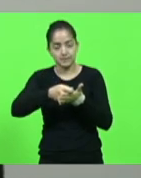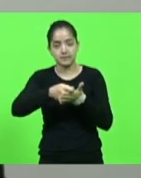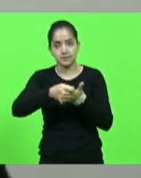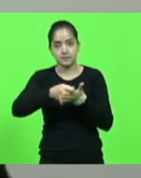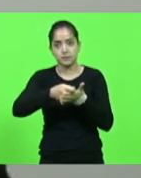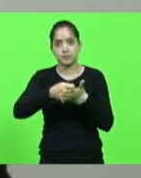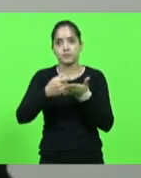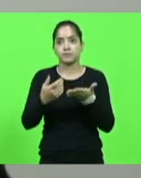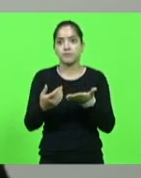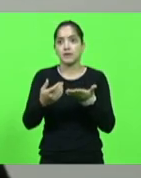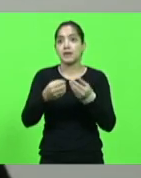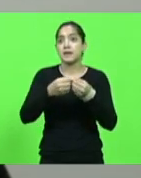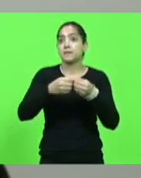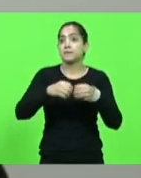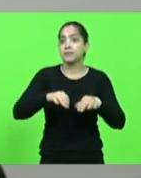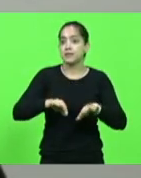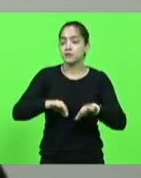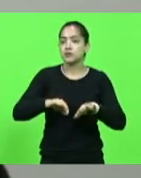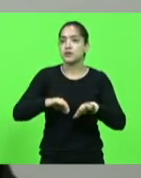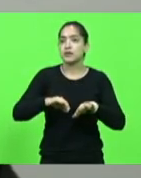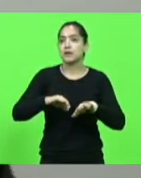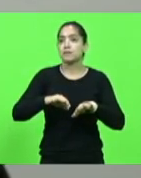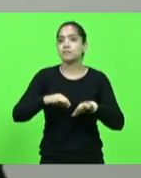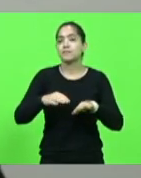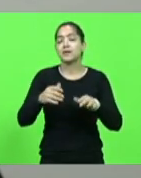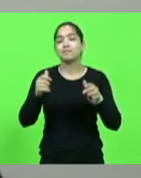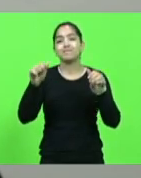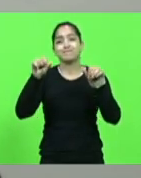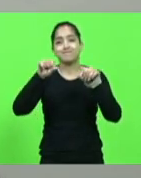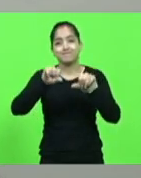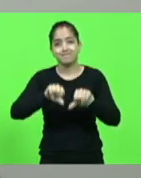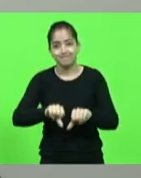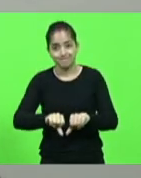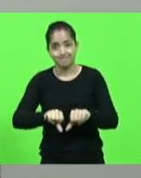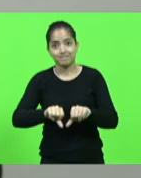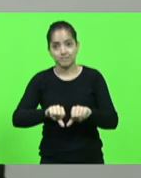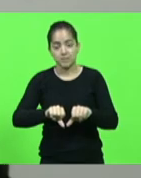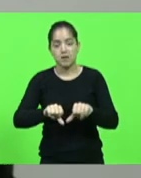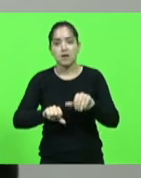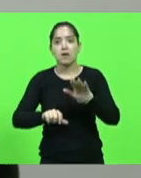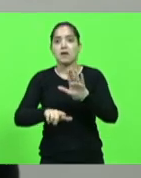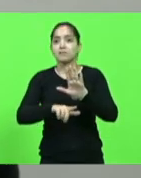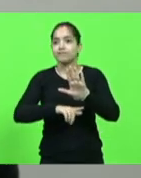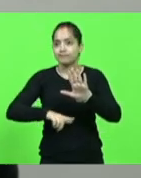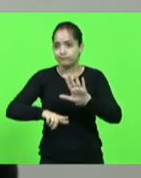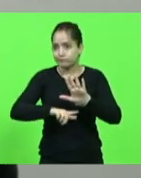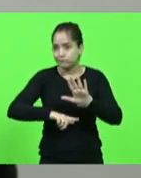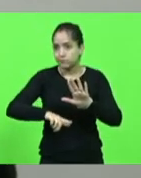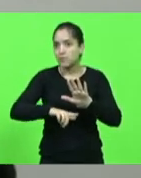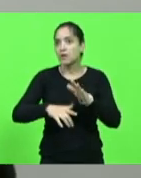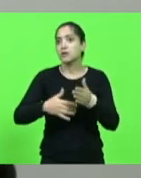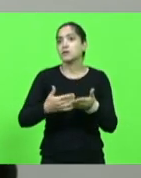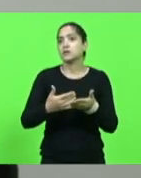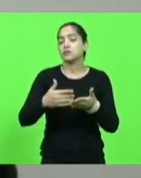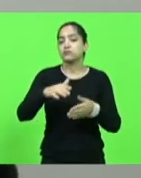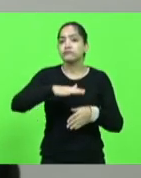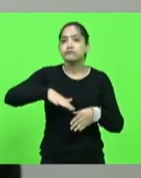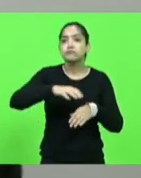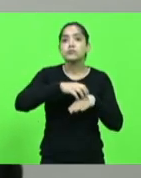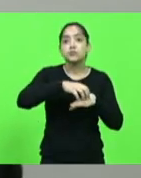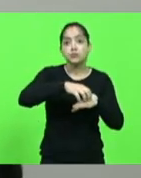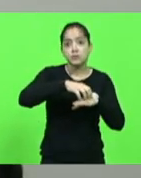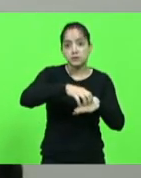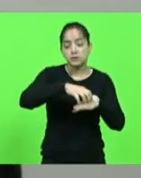venha prejudicar ainda mais quem faz essa logística, seja do transporte, seja